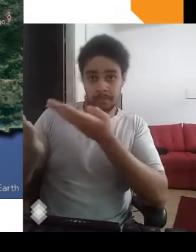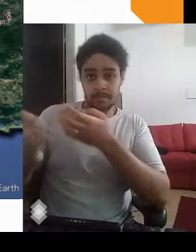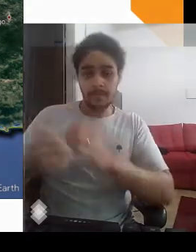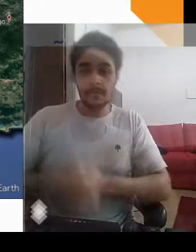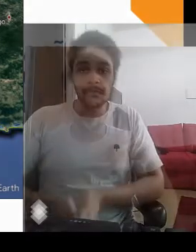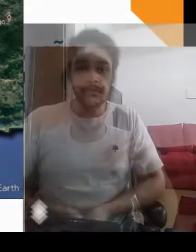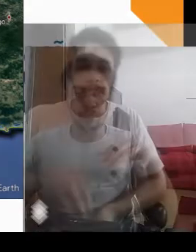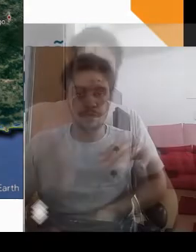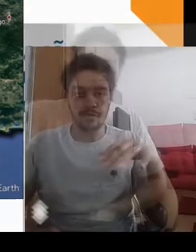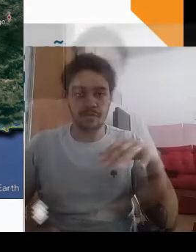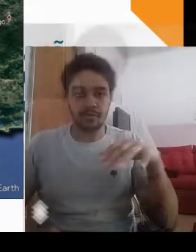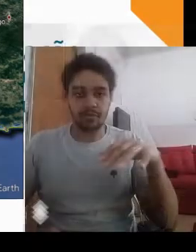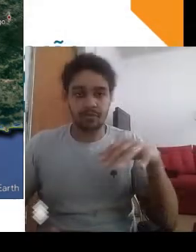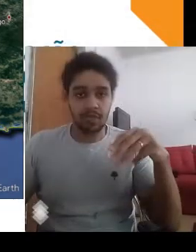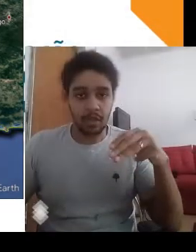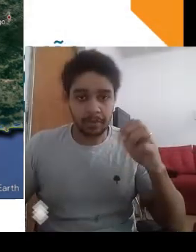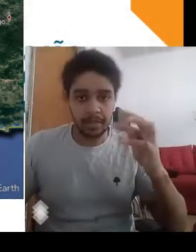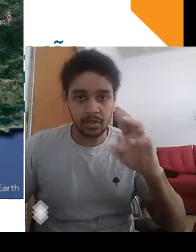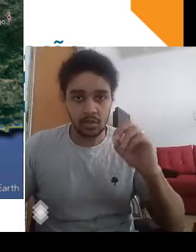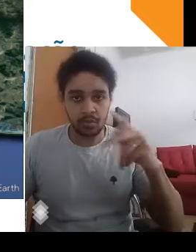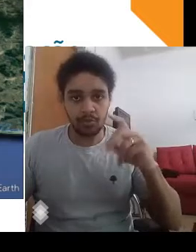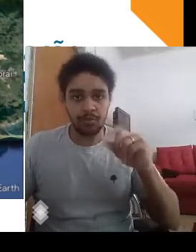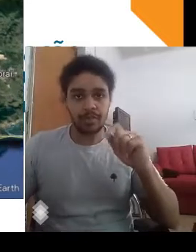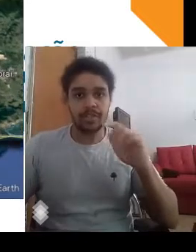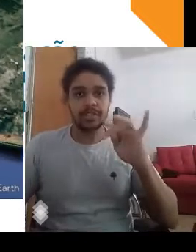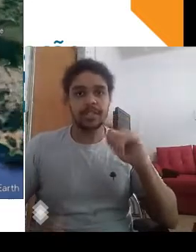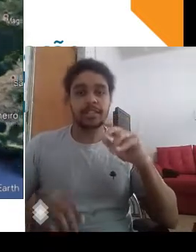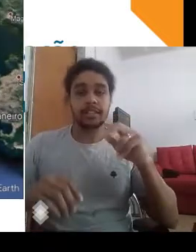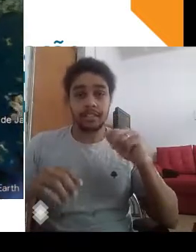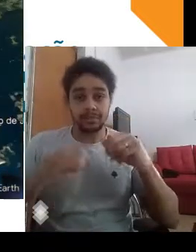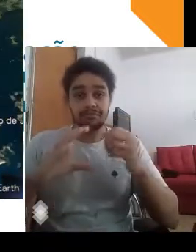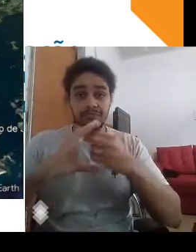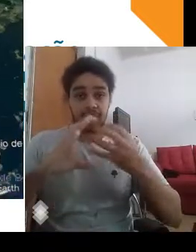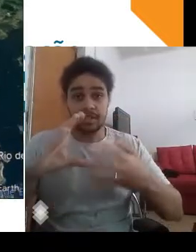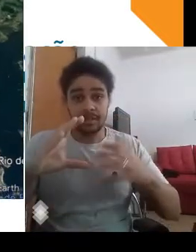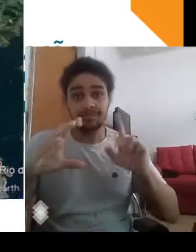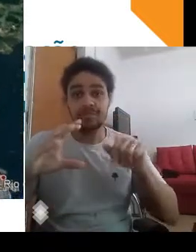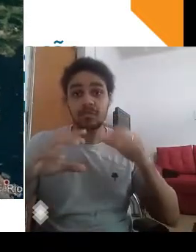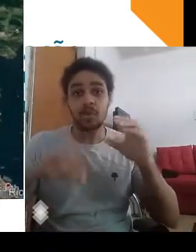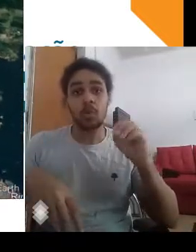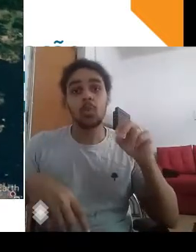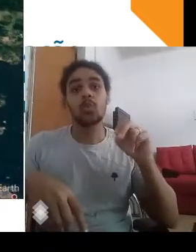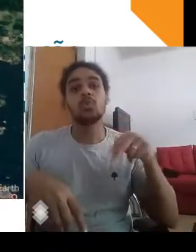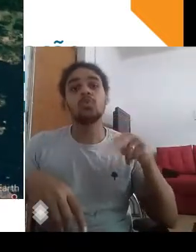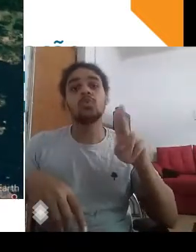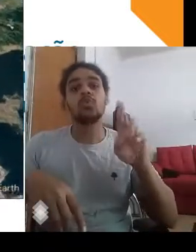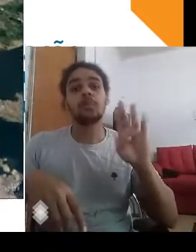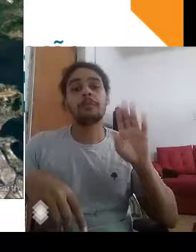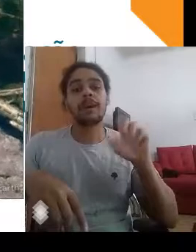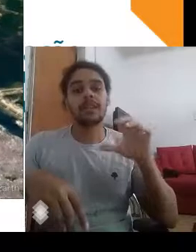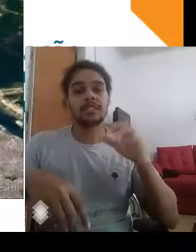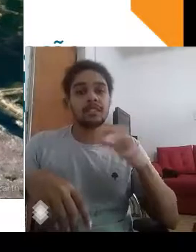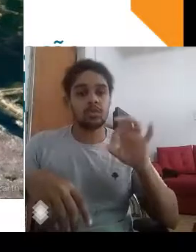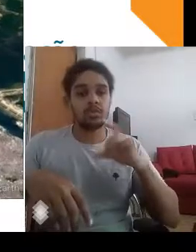caracteriza pela conurbação. Você tem uma ou mais cidades né, que se juntam, que se fundem e que a